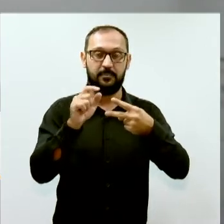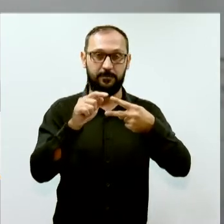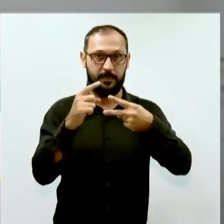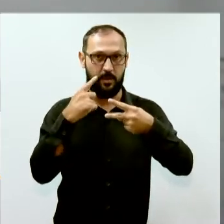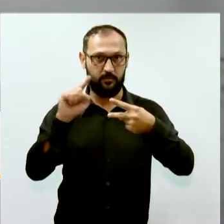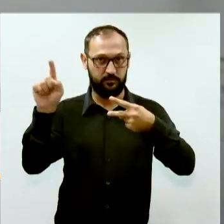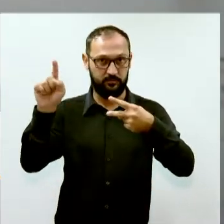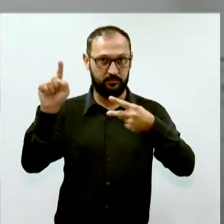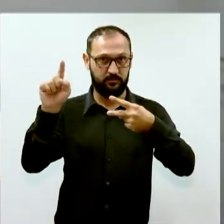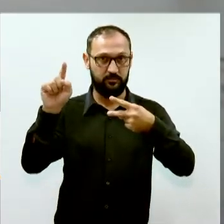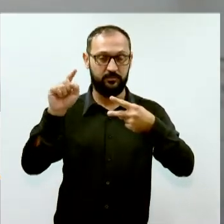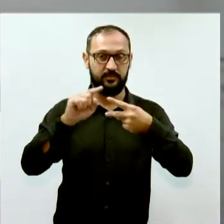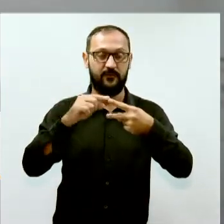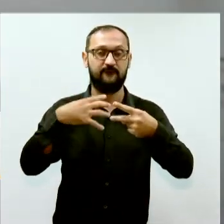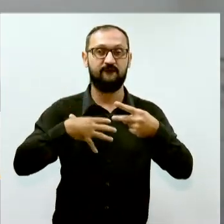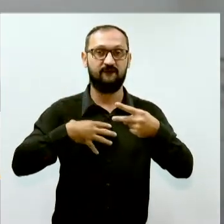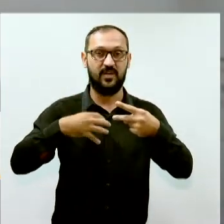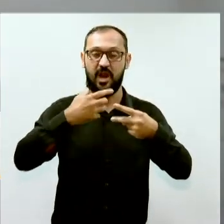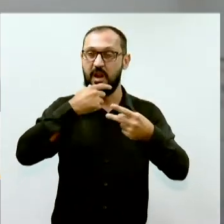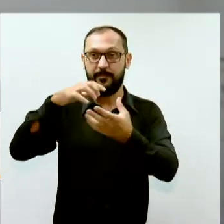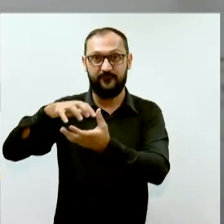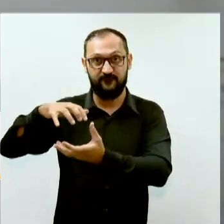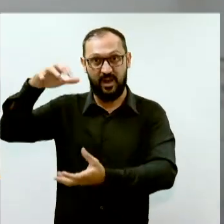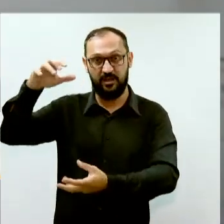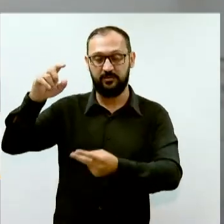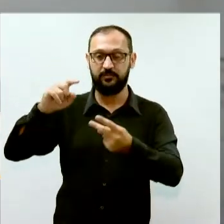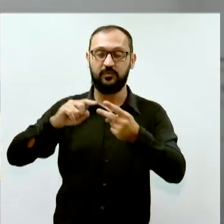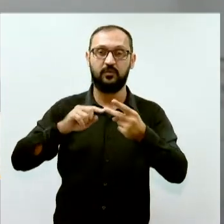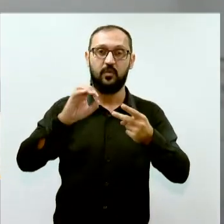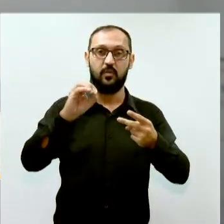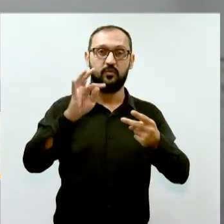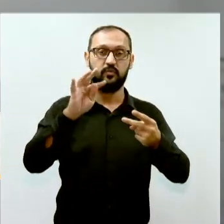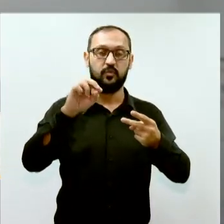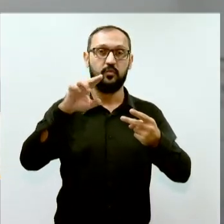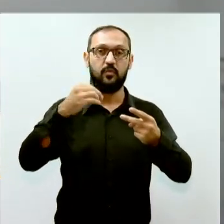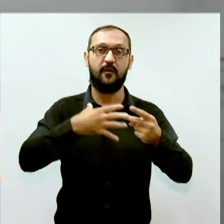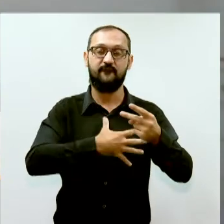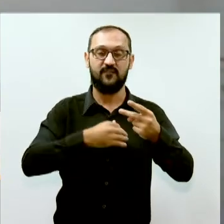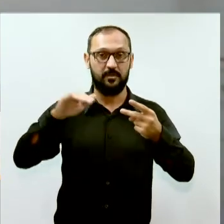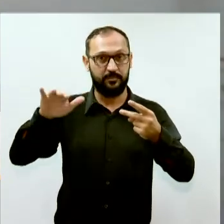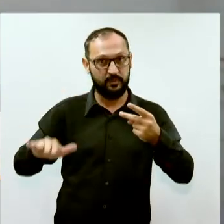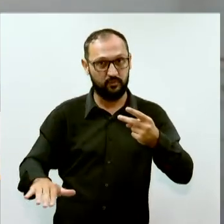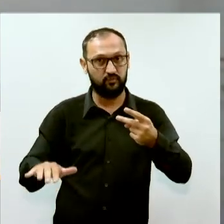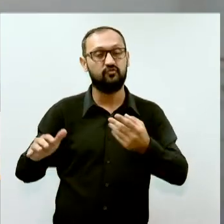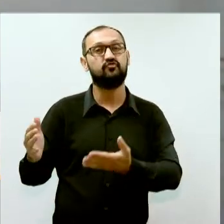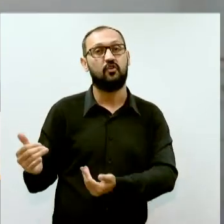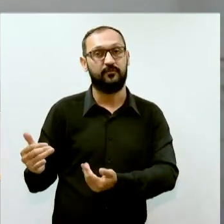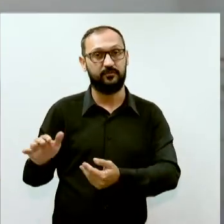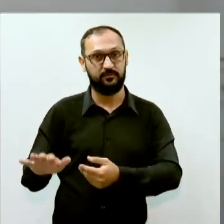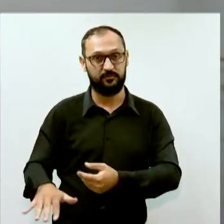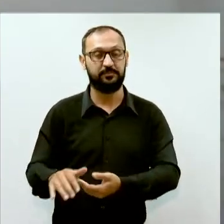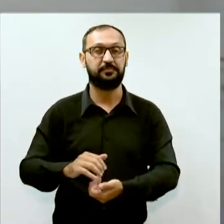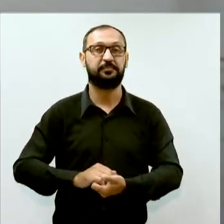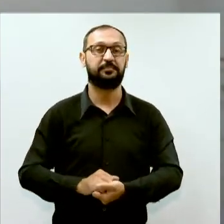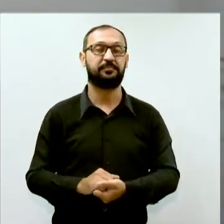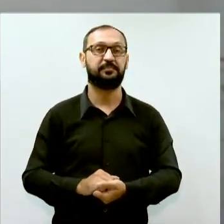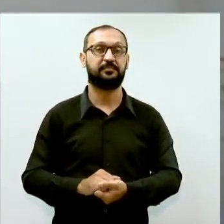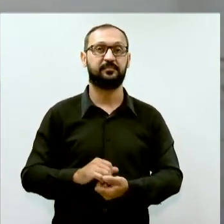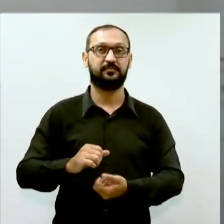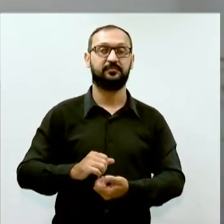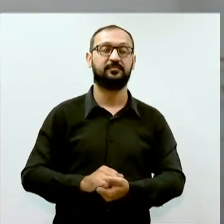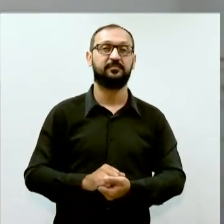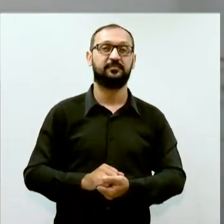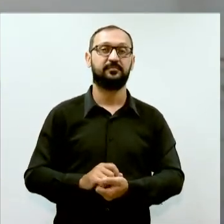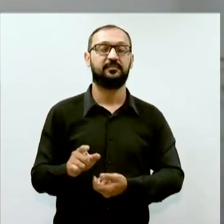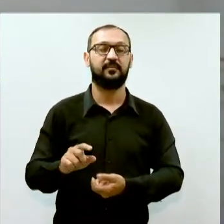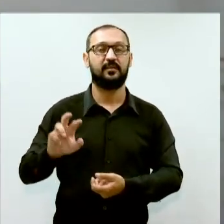né? Chonan significa filho mais velho e O Toto significa filho mais novo. Na